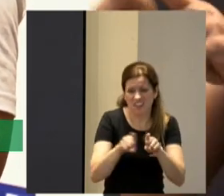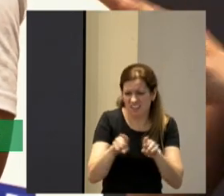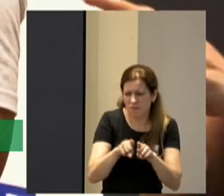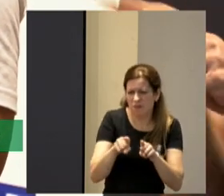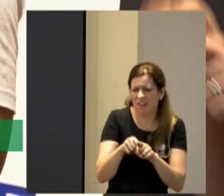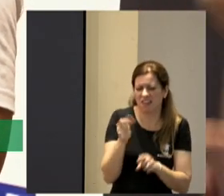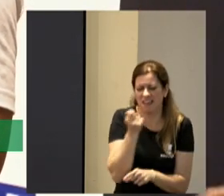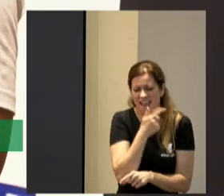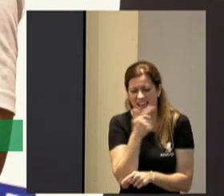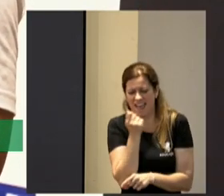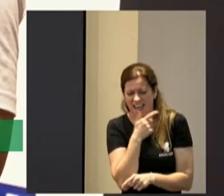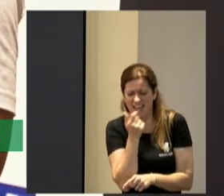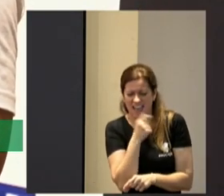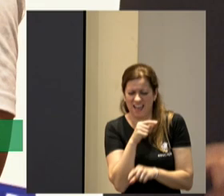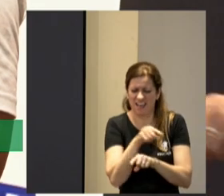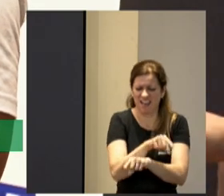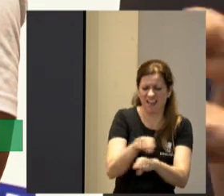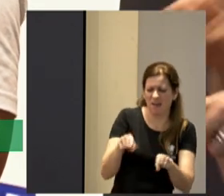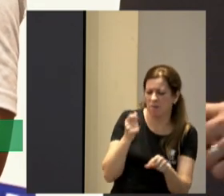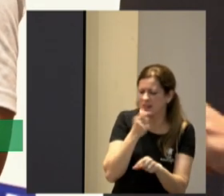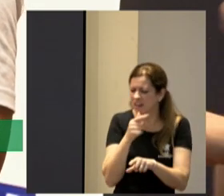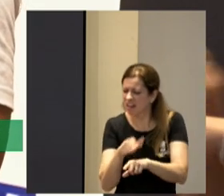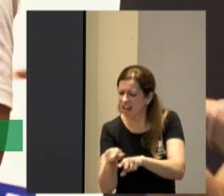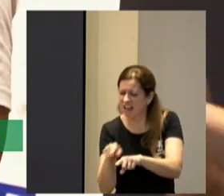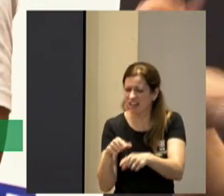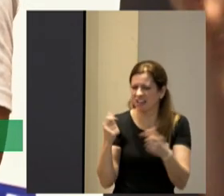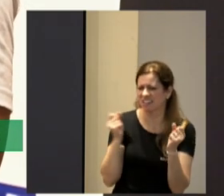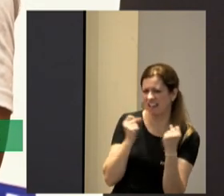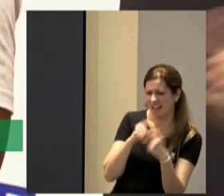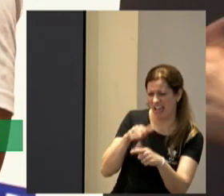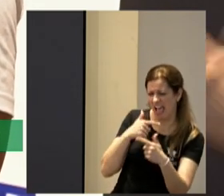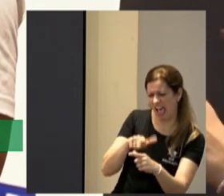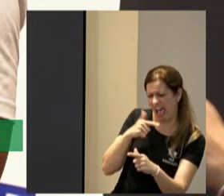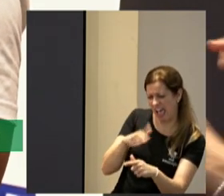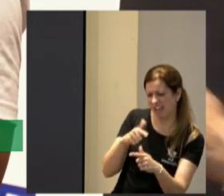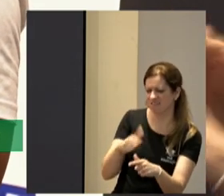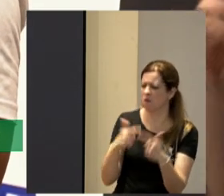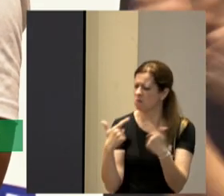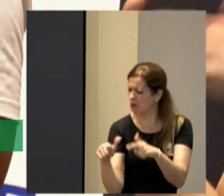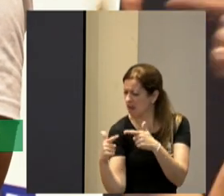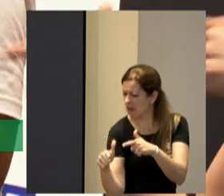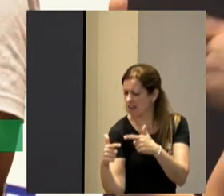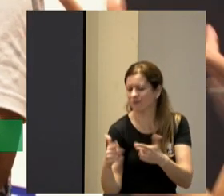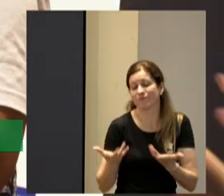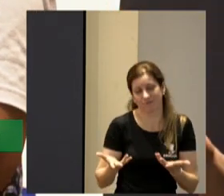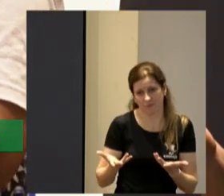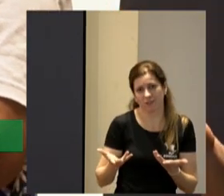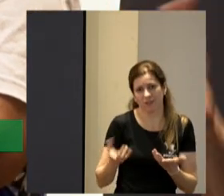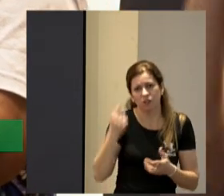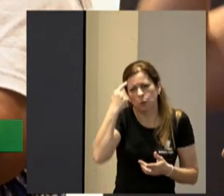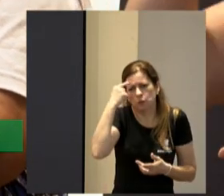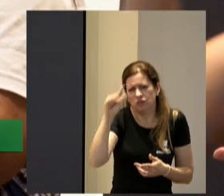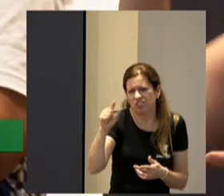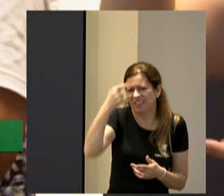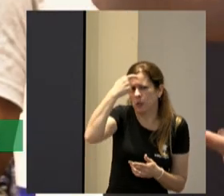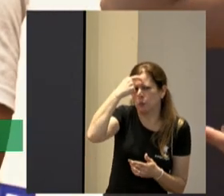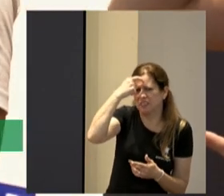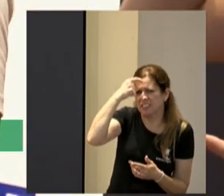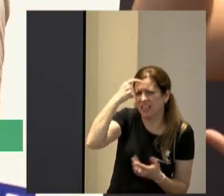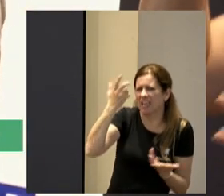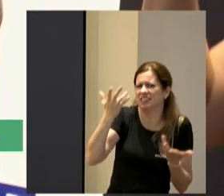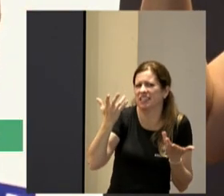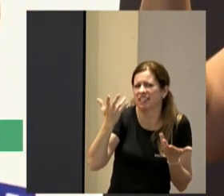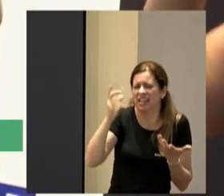as datas mais importantes da população negra, vide Dia da Consciência Negra, não é?